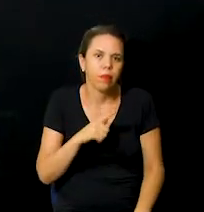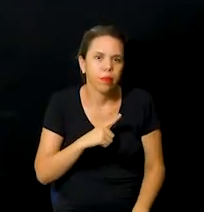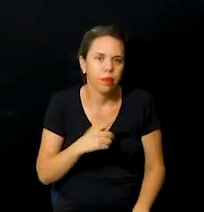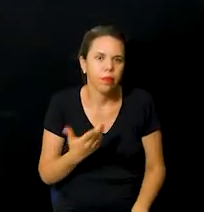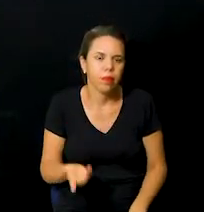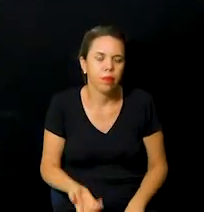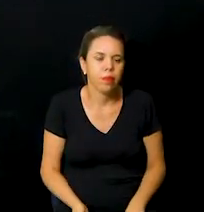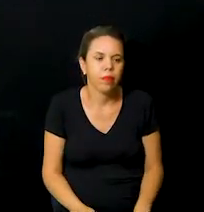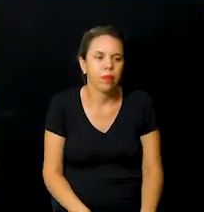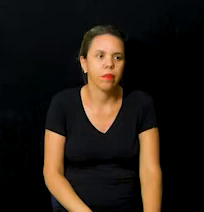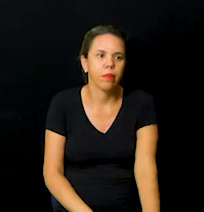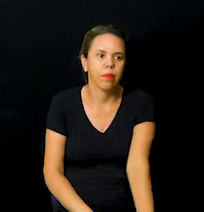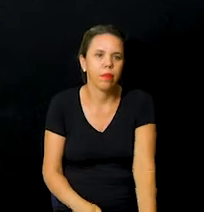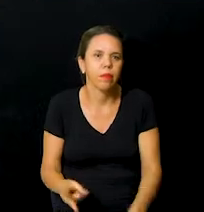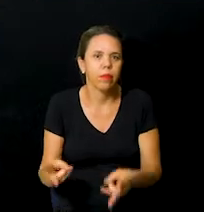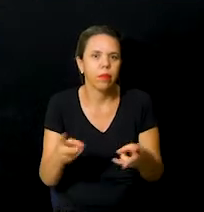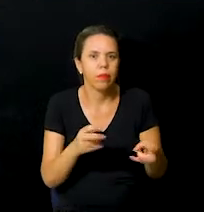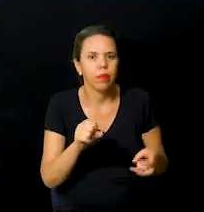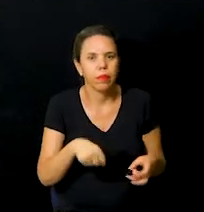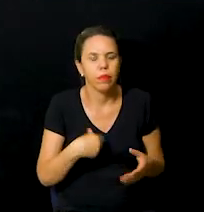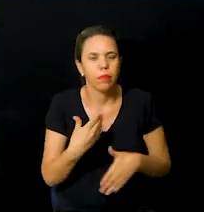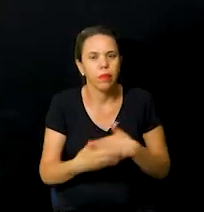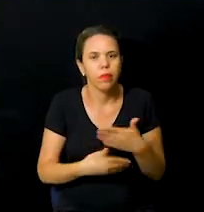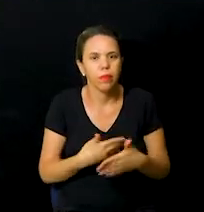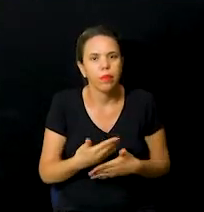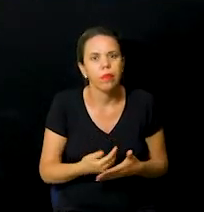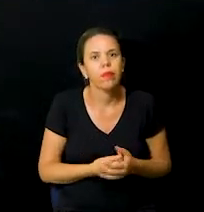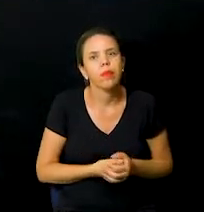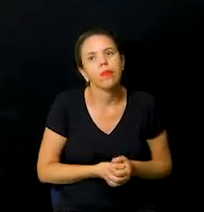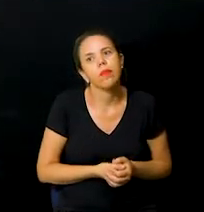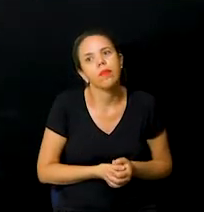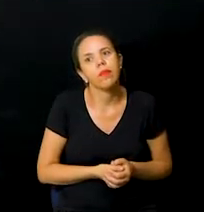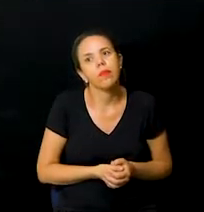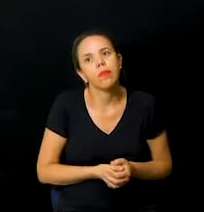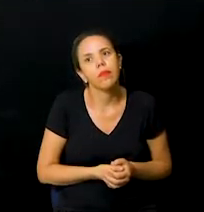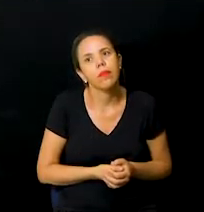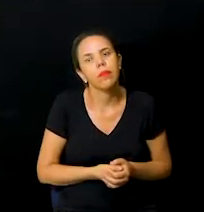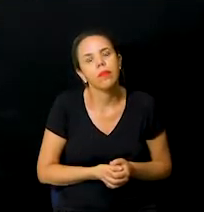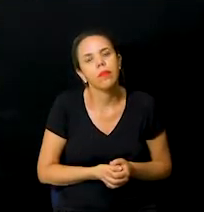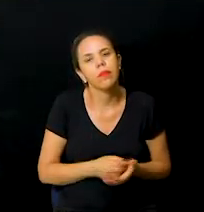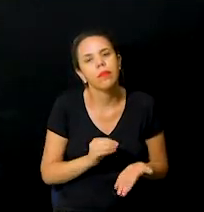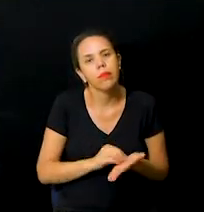valores que essa mulher tem. Então, a gente percebe sim que elas vêm extremamente